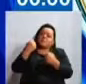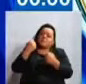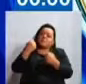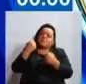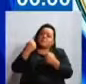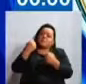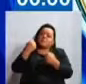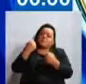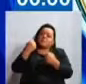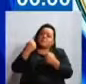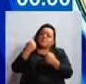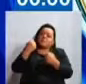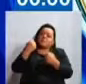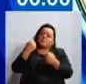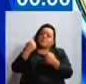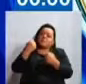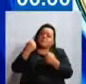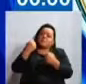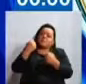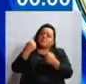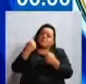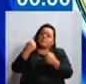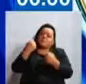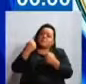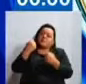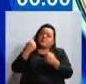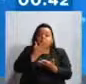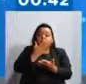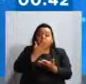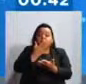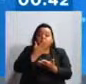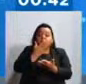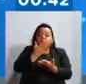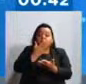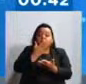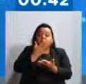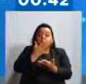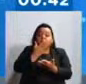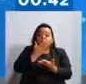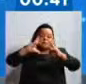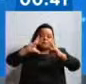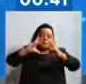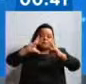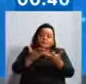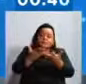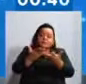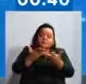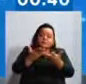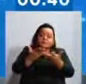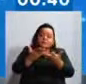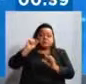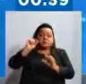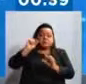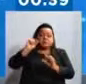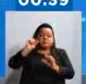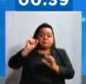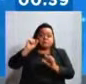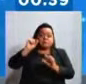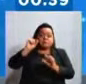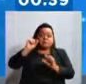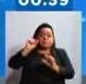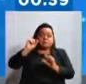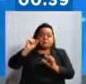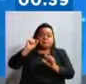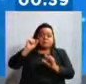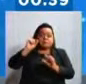candidato. Boa noite a todos que nos assistem nesse momento. Sou Gênese Gonçalves, candidato a prefeito, com o número